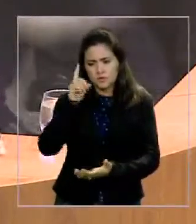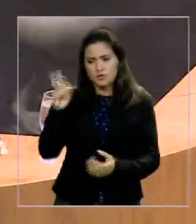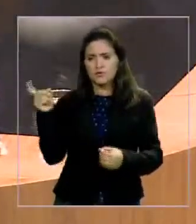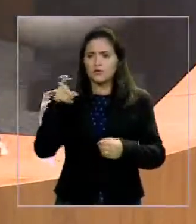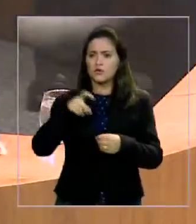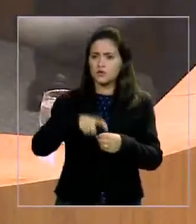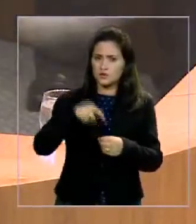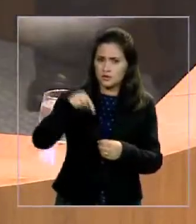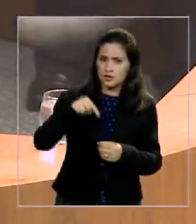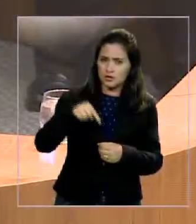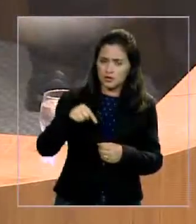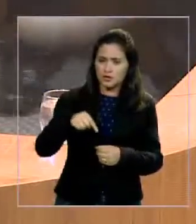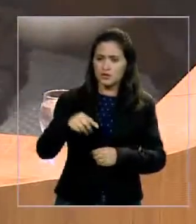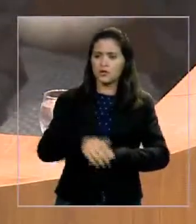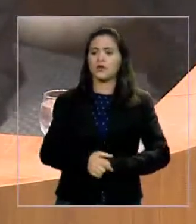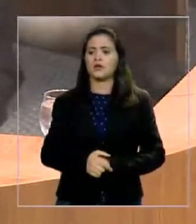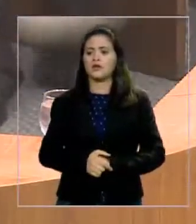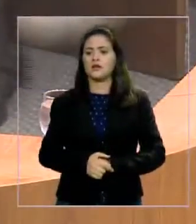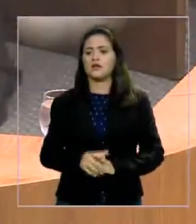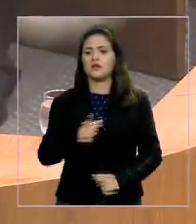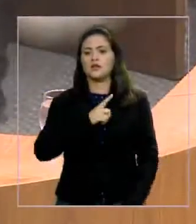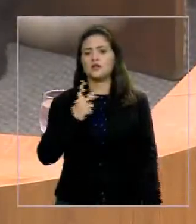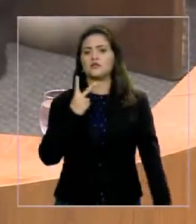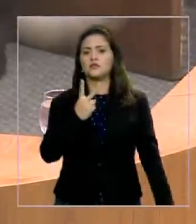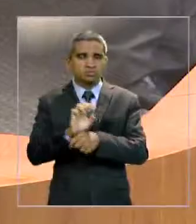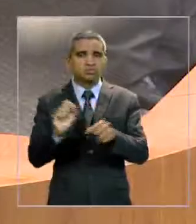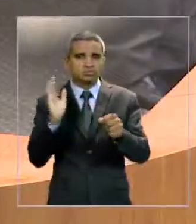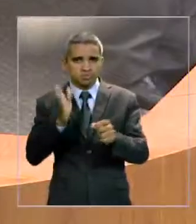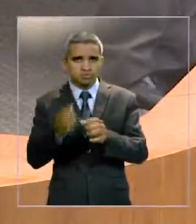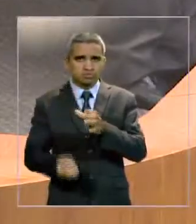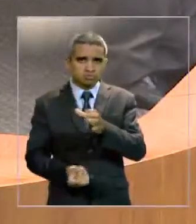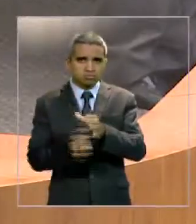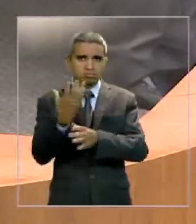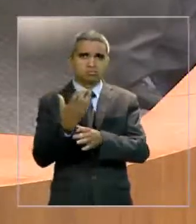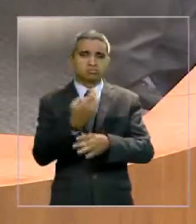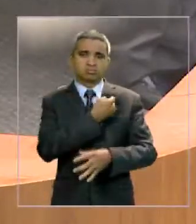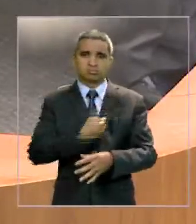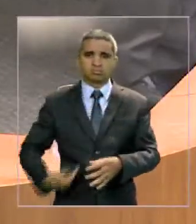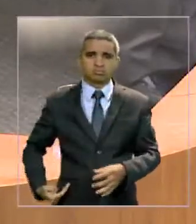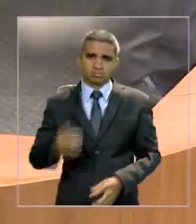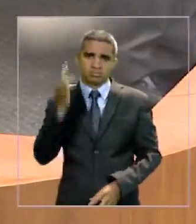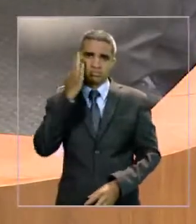isso. E nós temos duas saúdes em São Luís. Nós temos a saúde